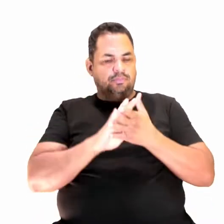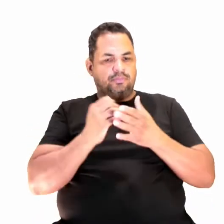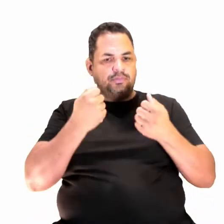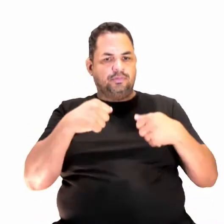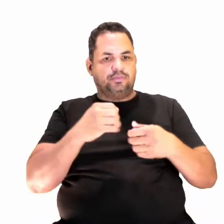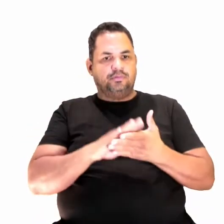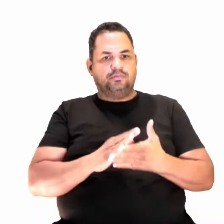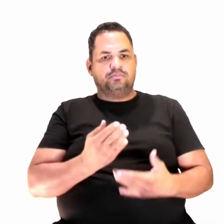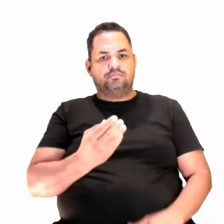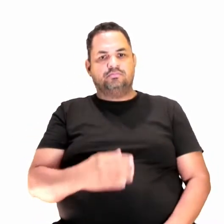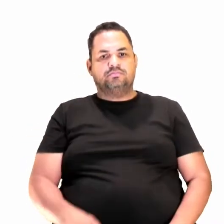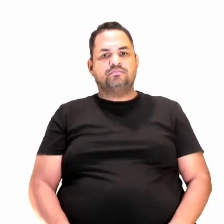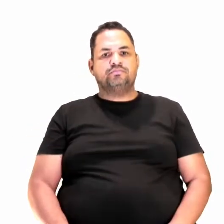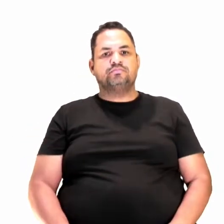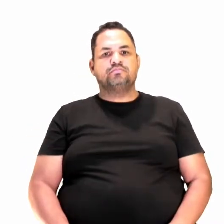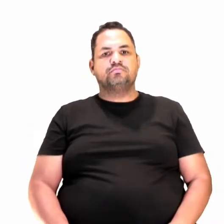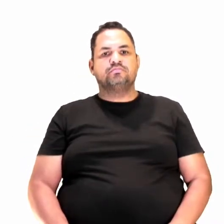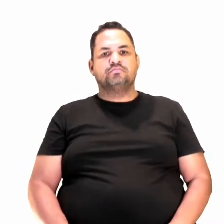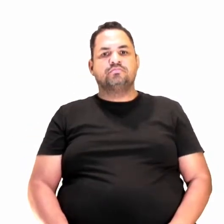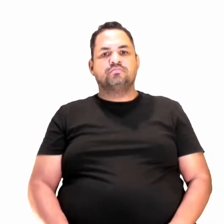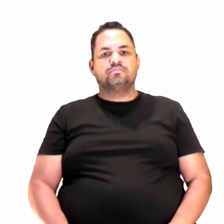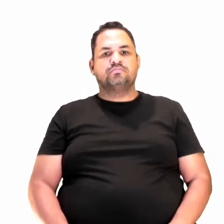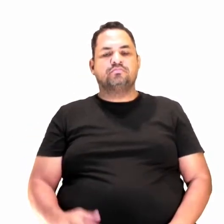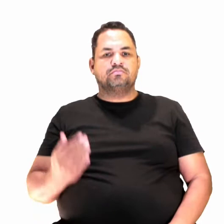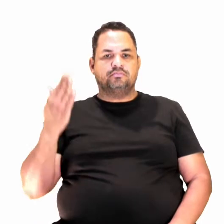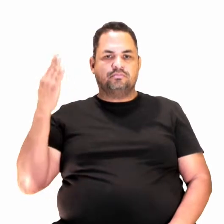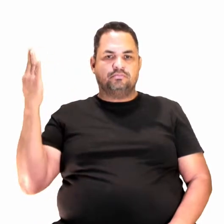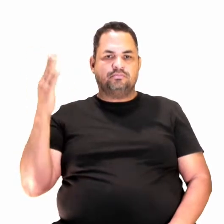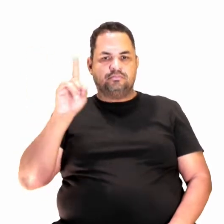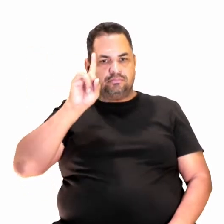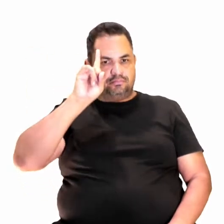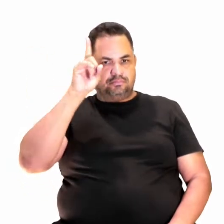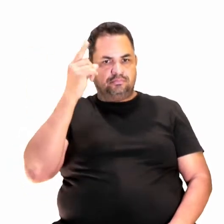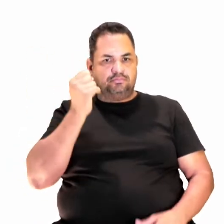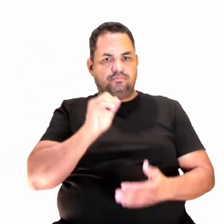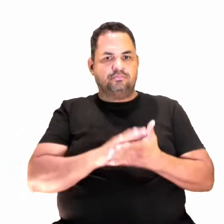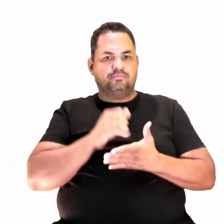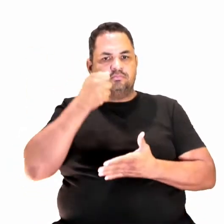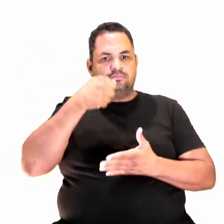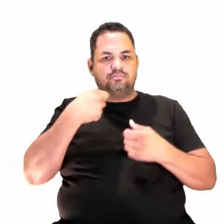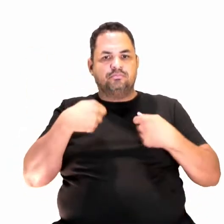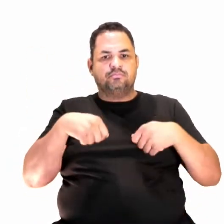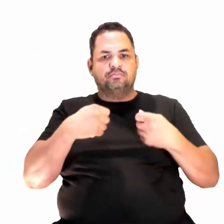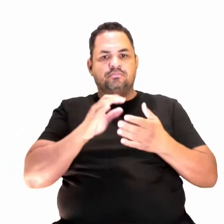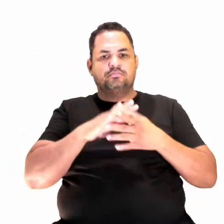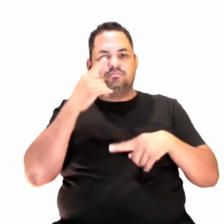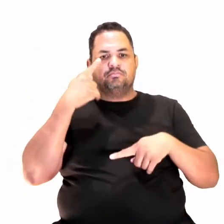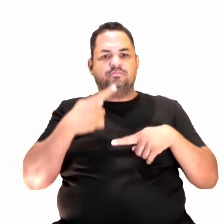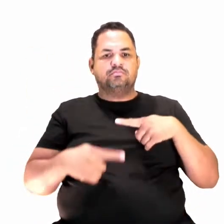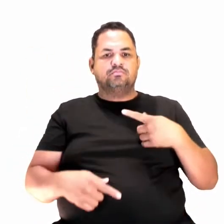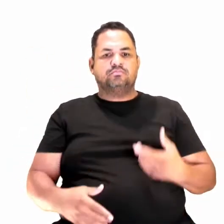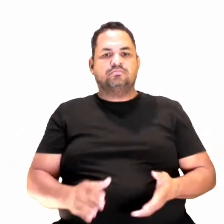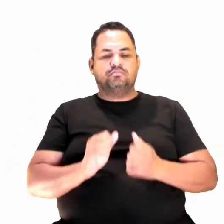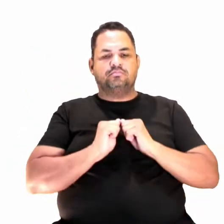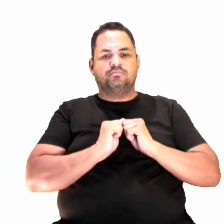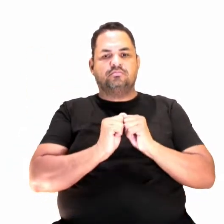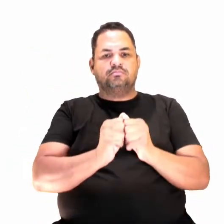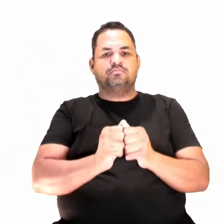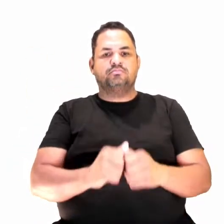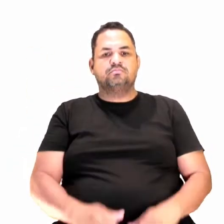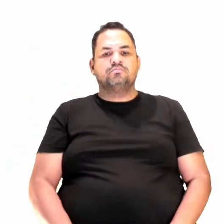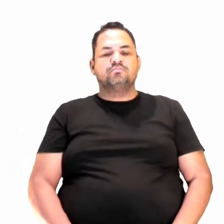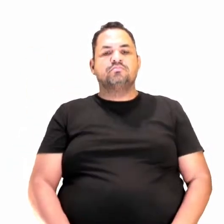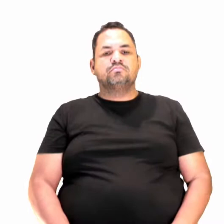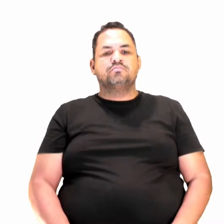também viu um must, com a ideia de que obrigação, necessidade, quando ele vem acompanhado com